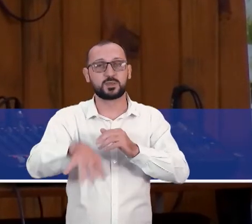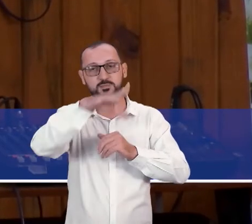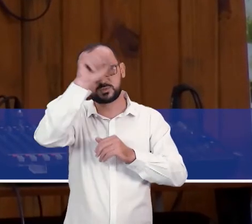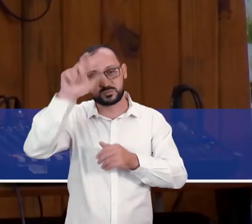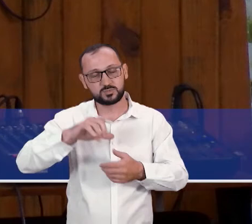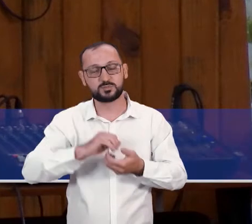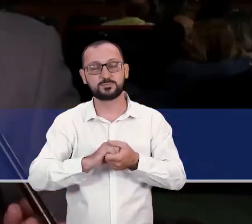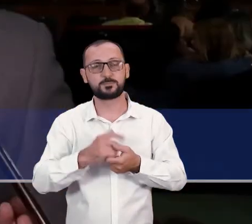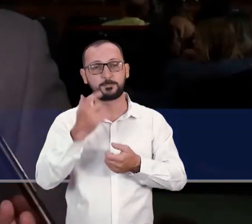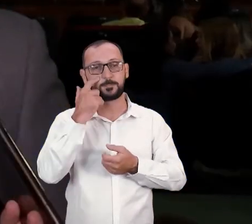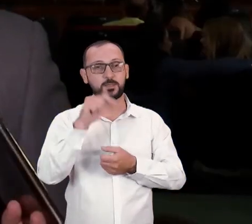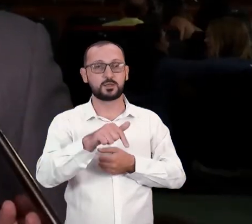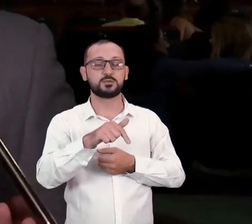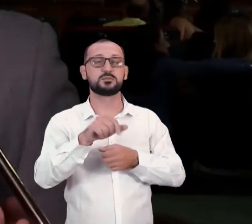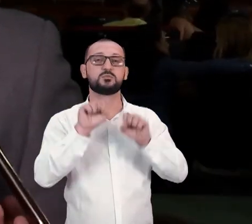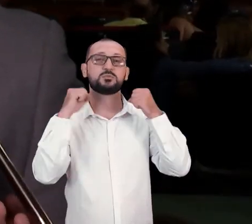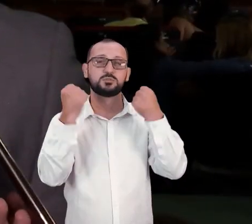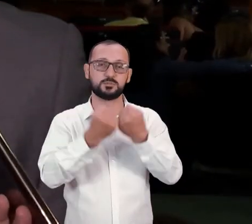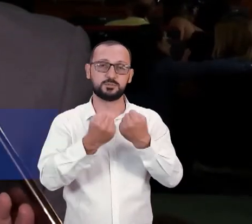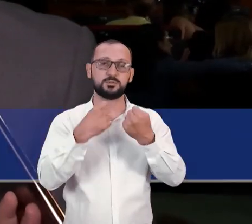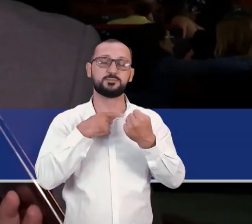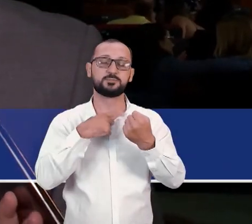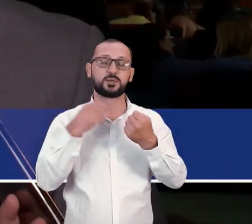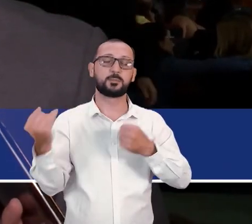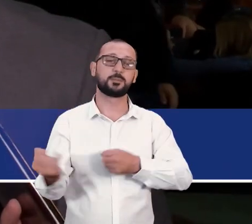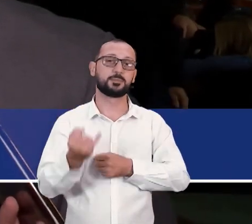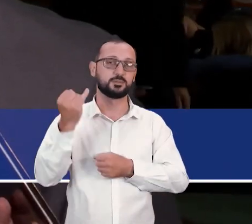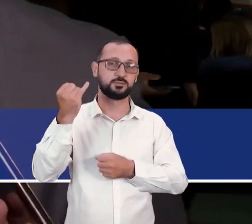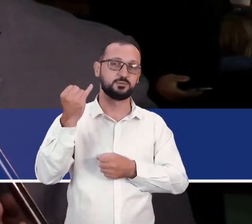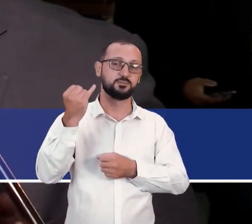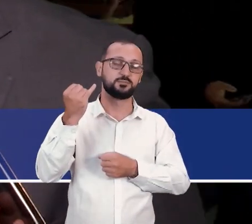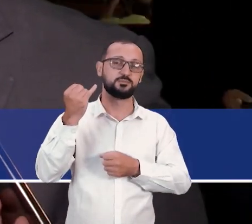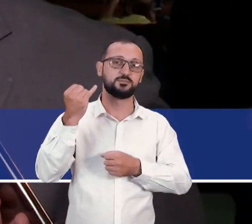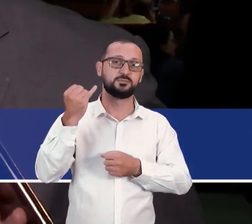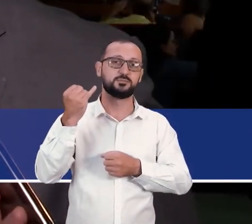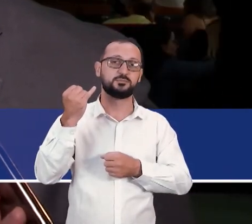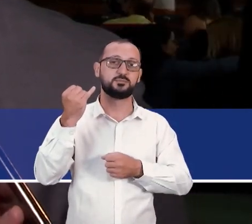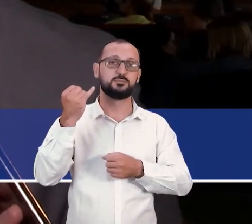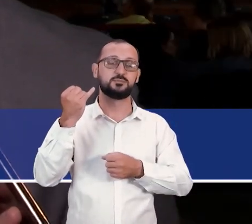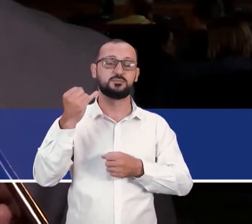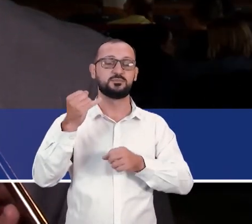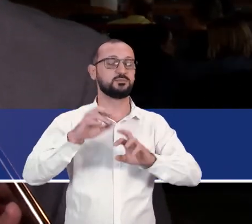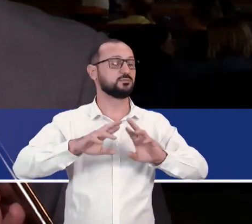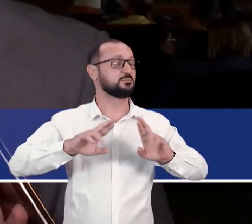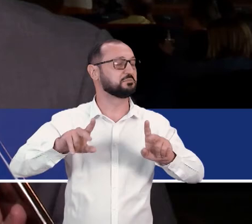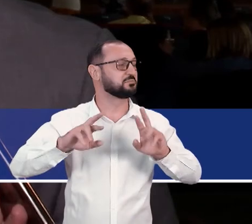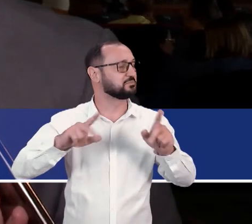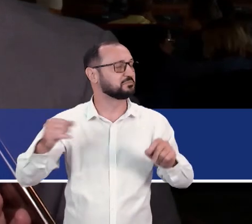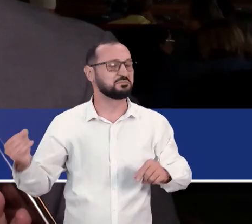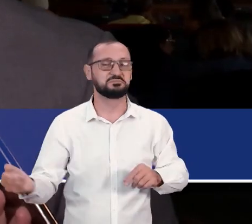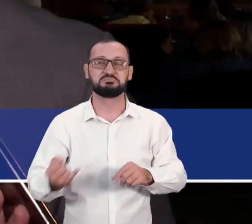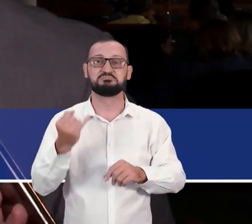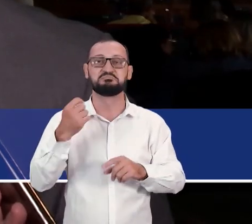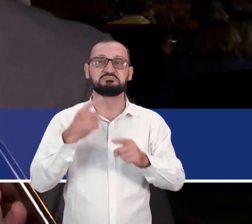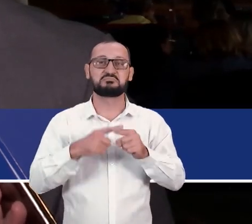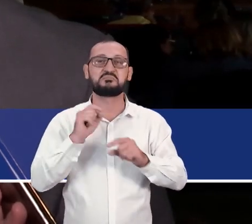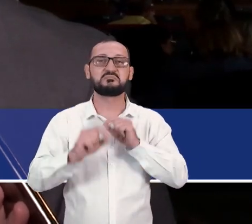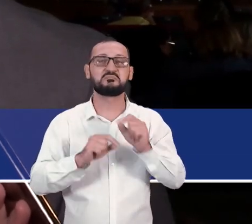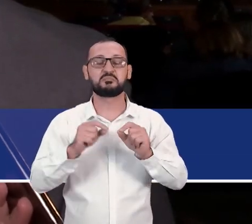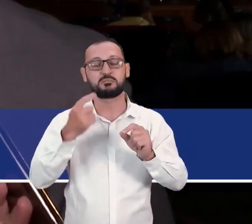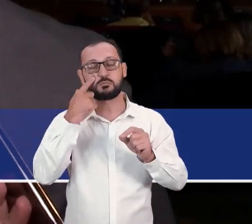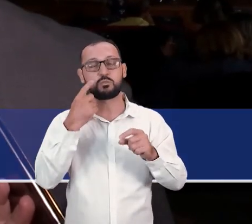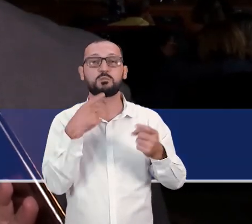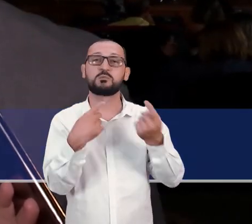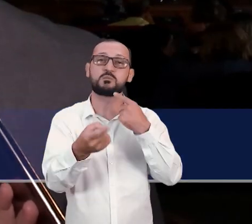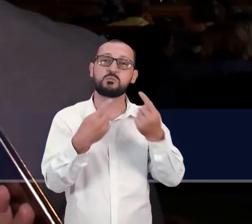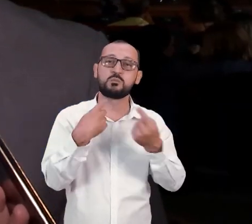importância do evento. Esse seminário tem uma importância muito valiosa, principalmente porque